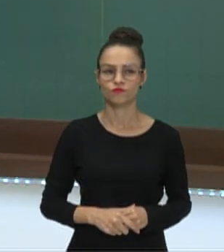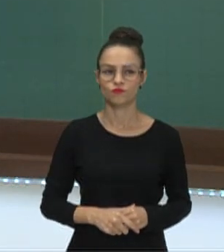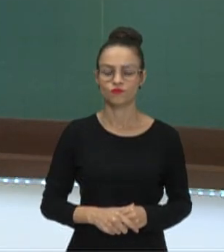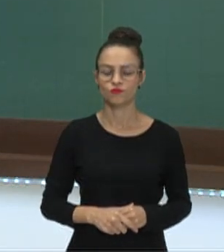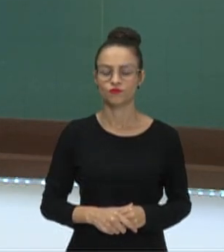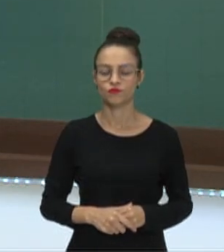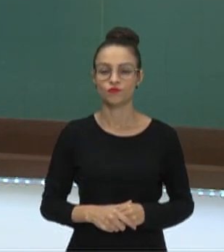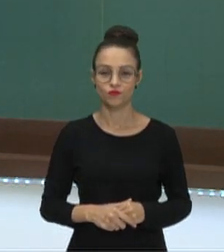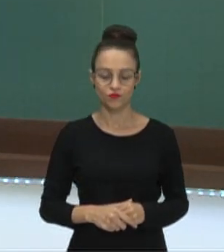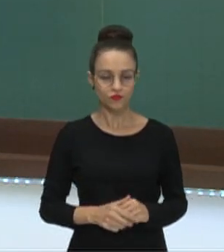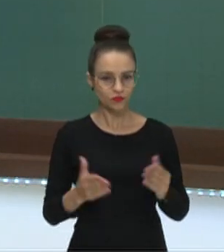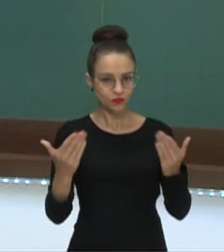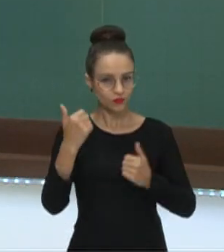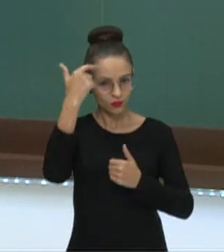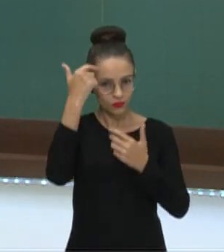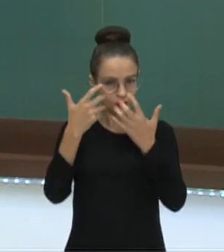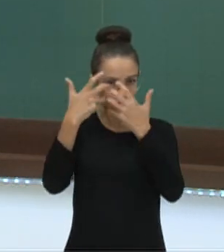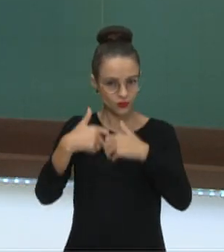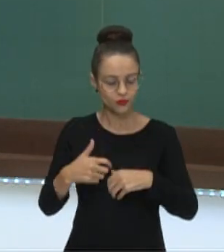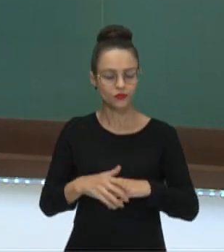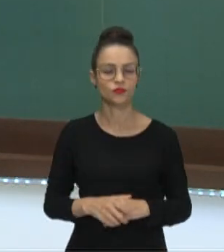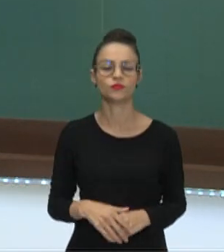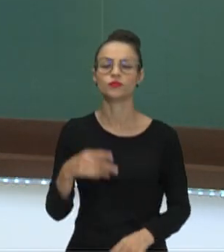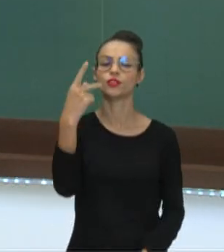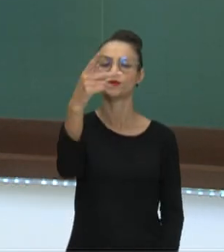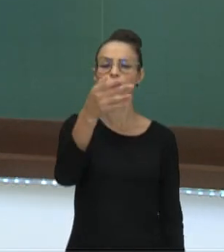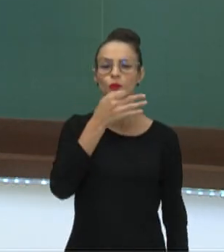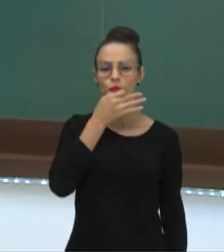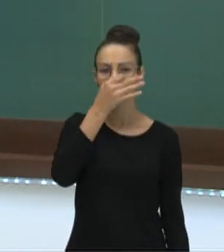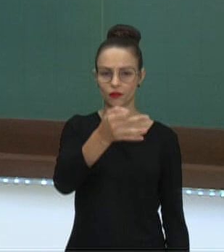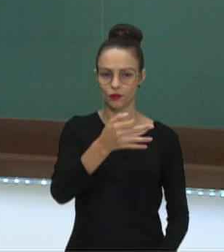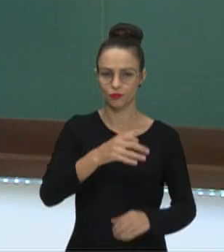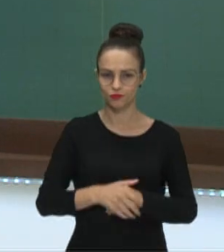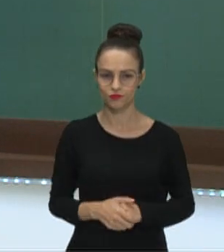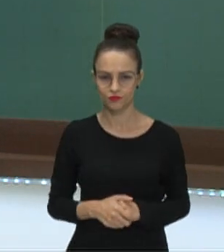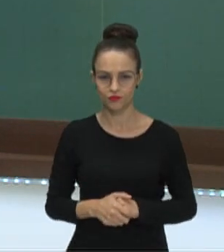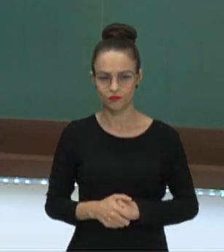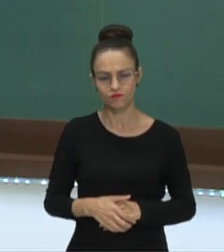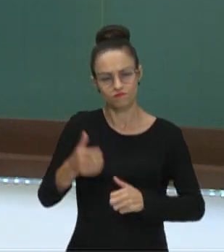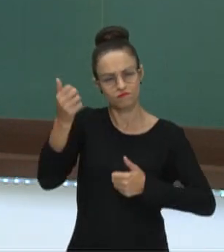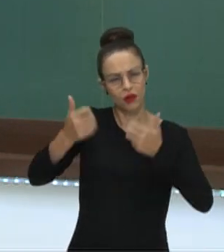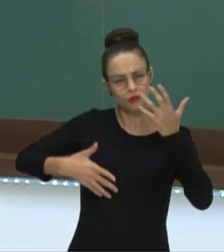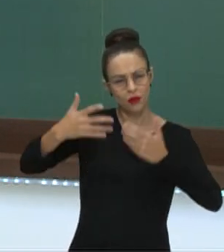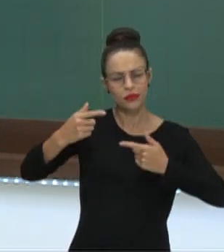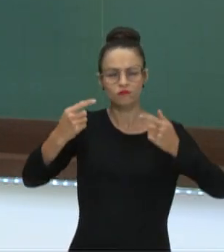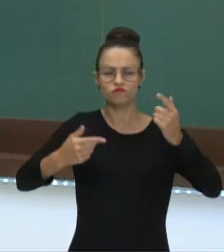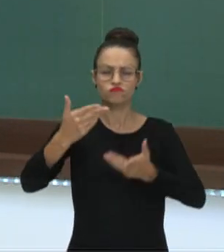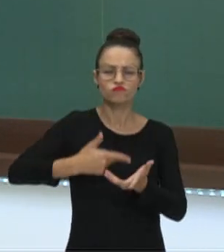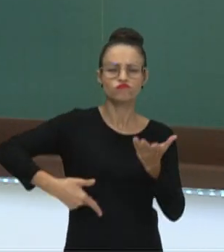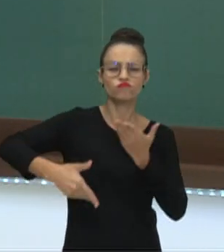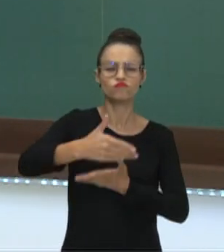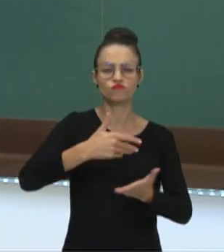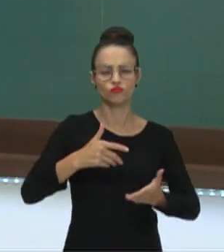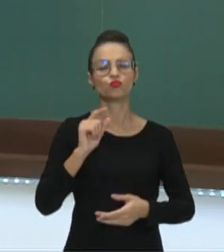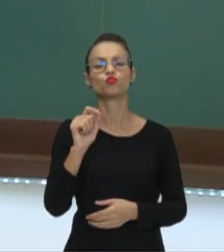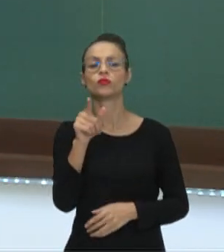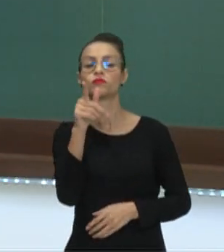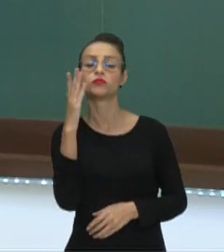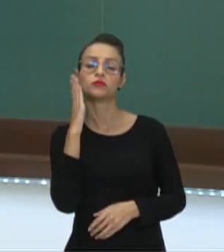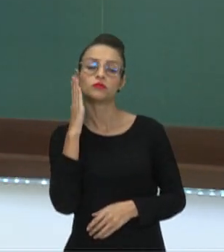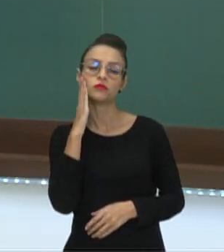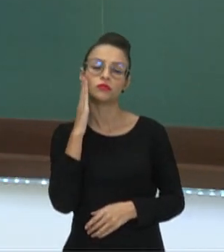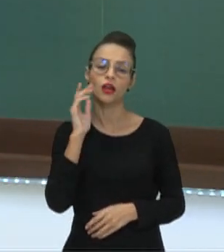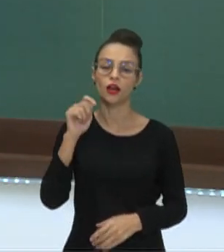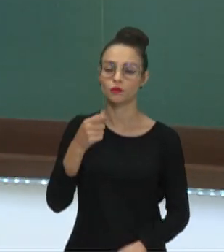Thinking about, vamos pensar. Na sua opinião, sobre o que a gente acabou de discutir, sobre um pouquinho o que você sabe